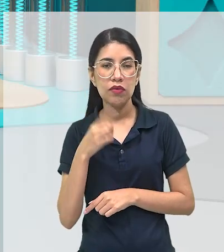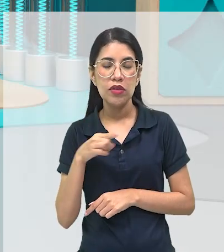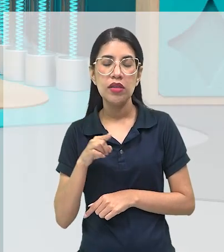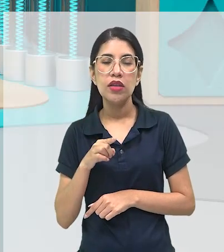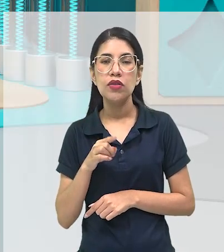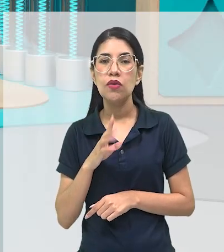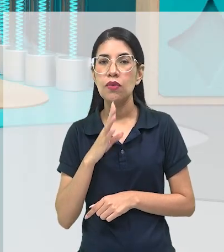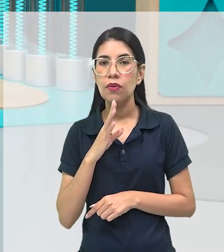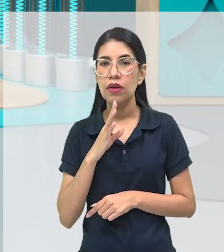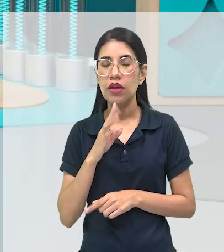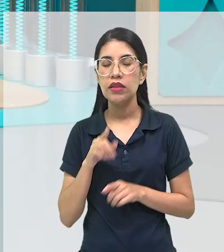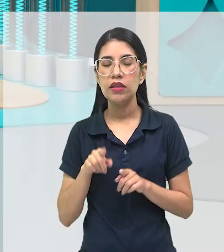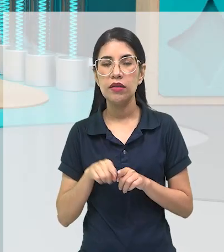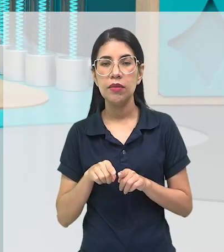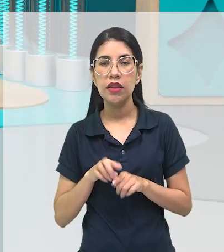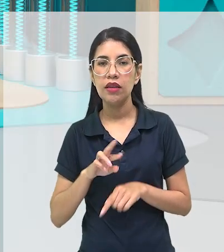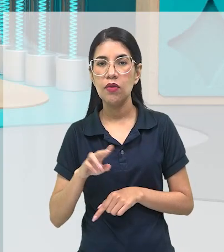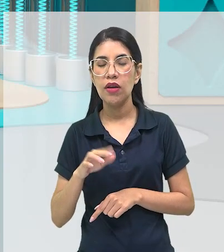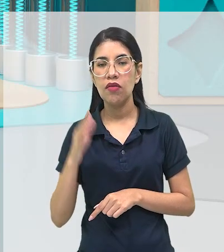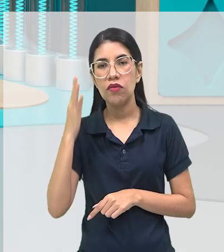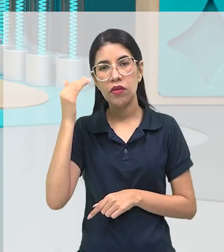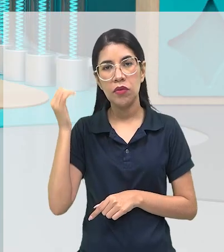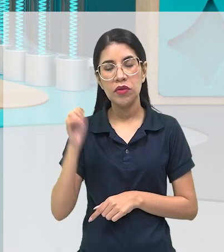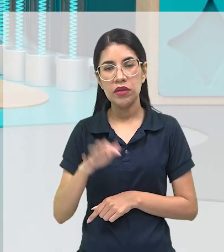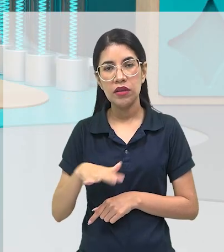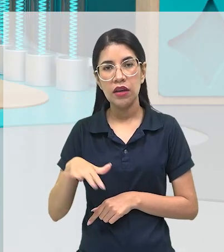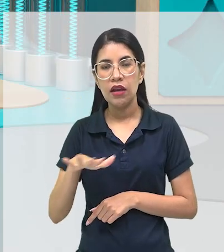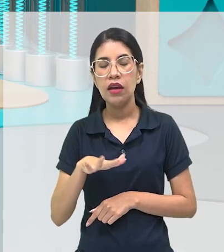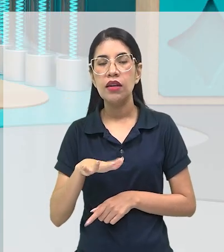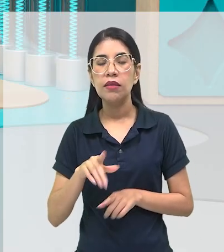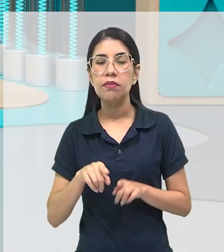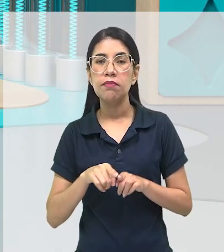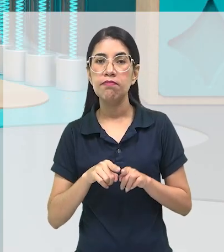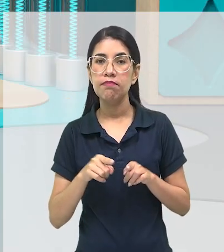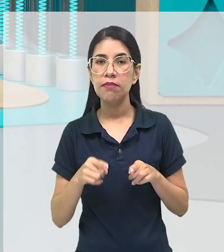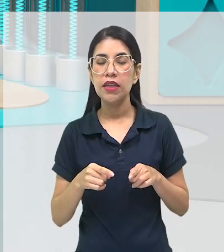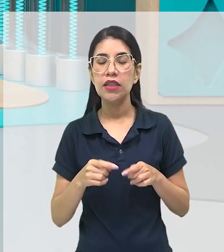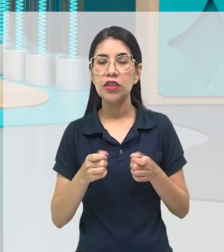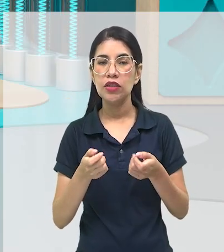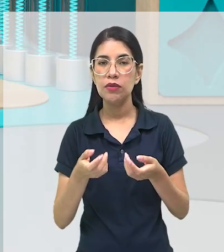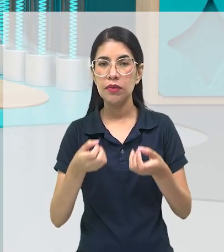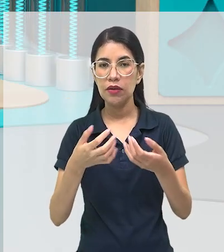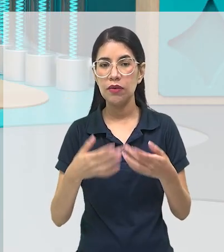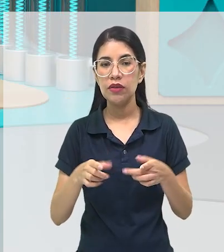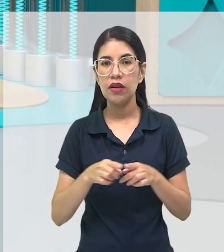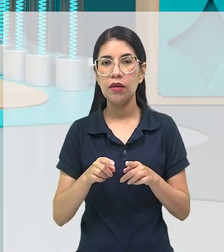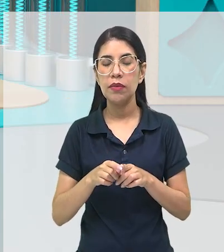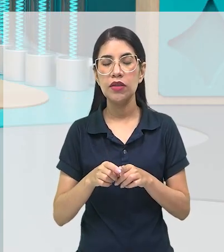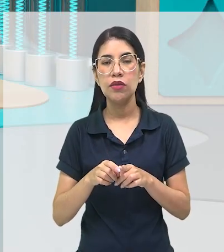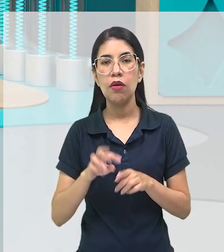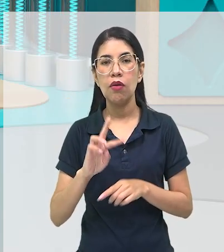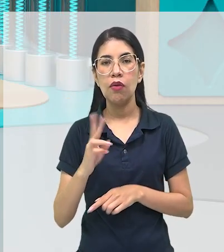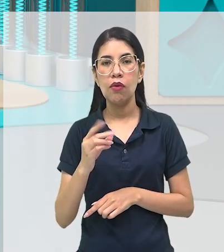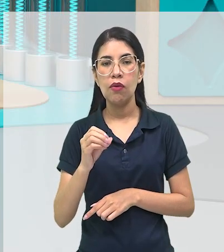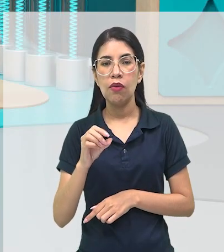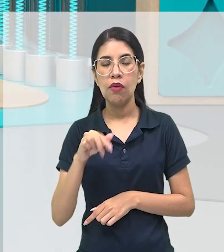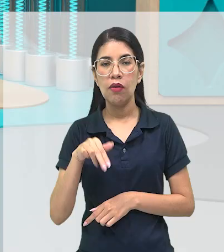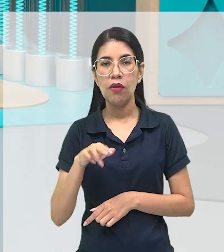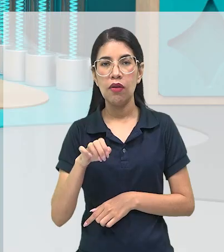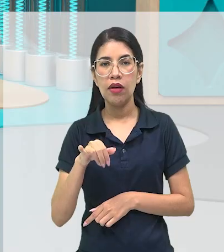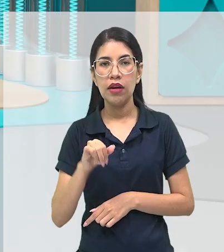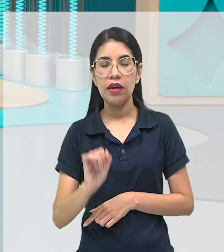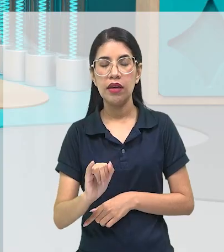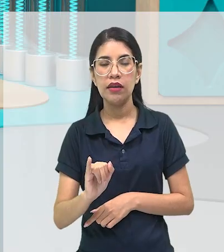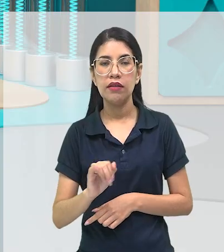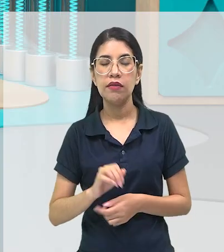muito comum, nem tão famoso na nossa região, mas nós falamos sobre o hóquei, né? Ou hockey, com esse